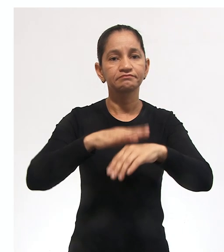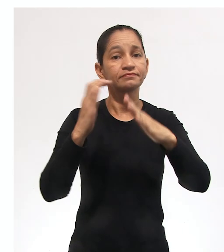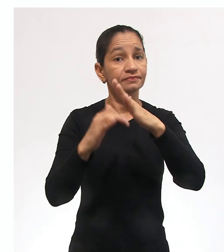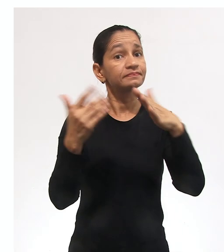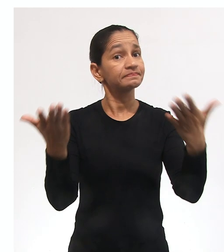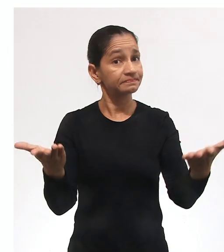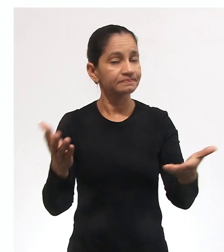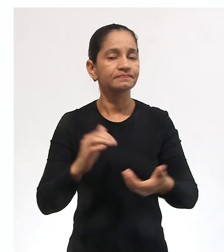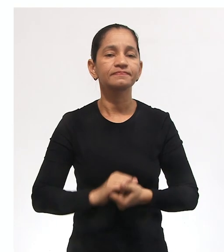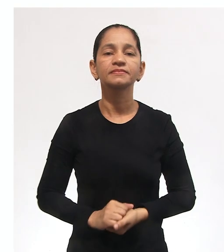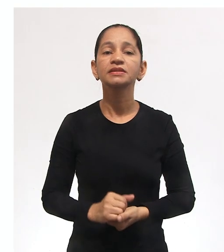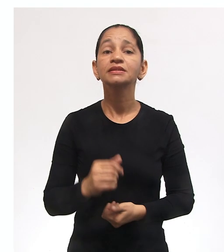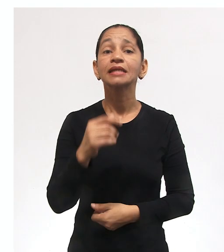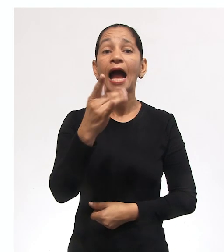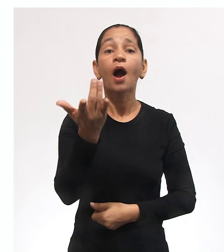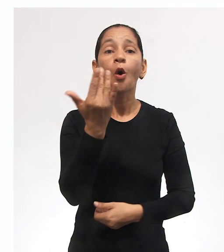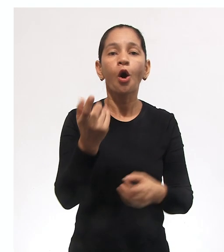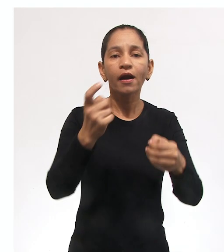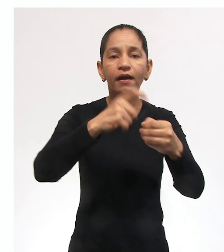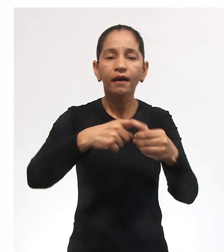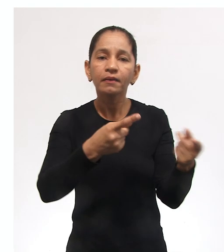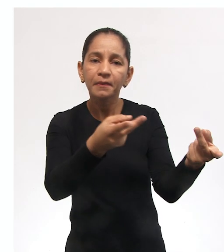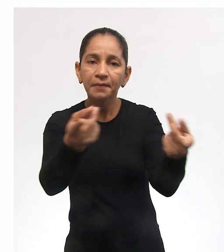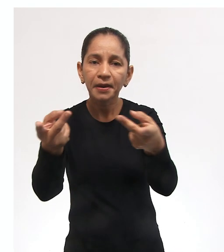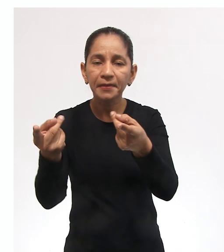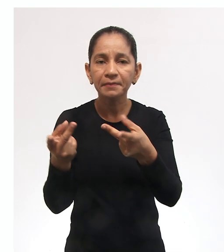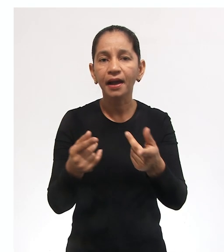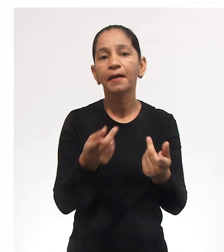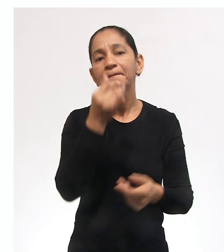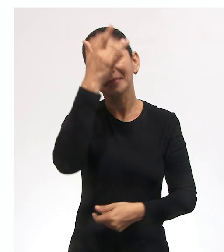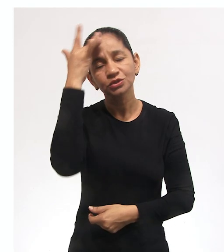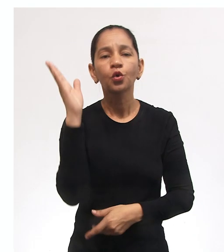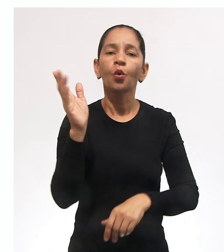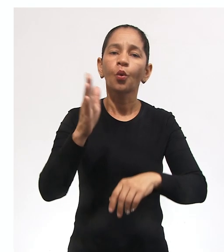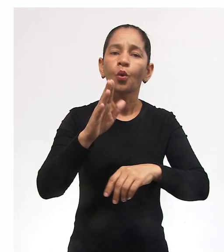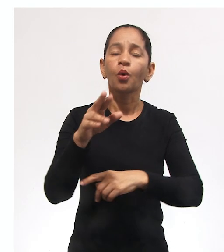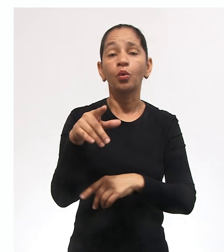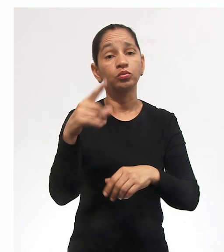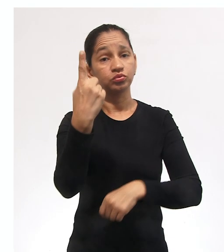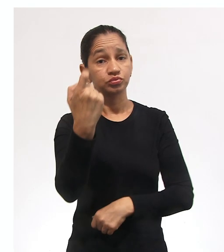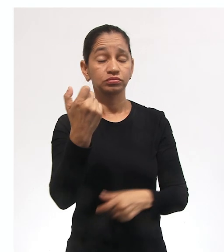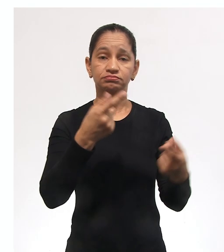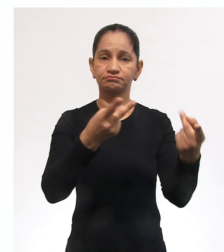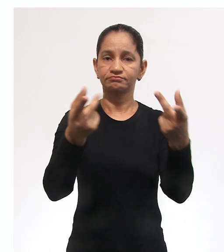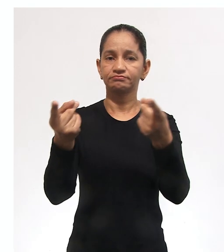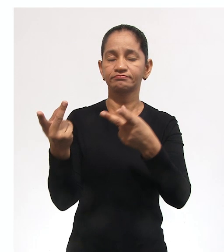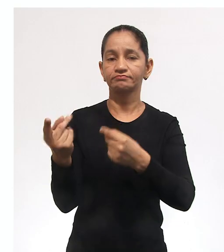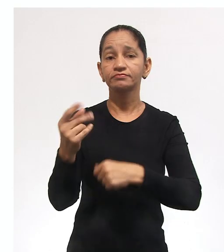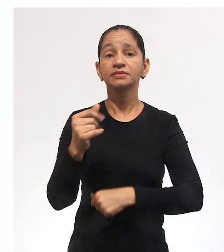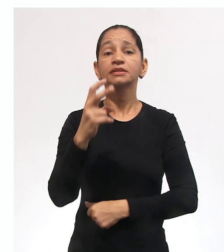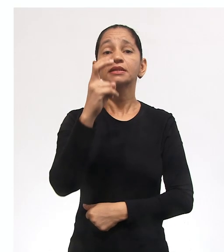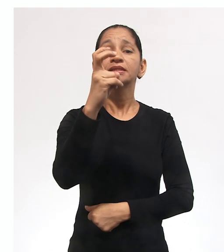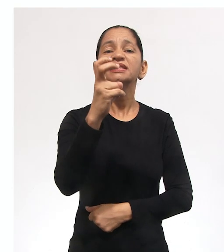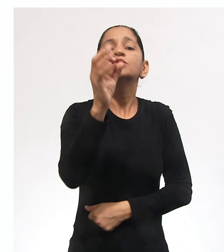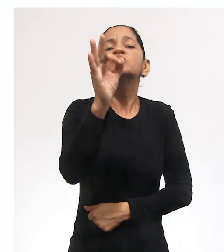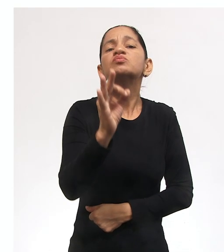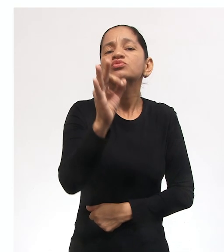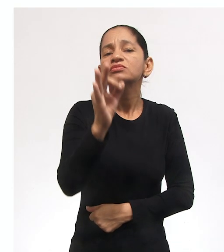meu produto. Uma questão de comissão, tá? Vamos lá. Um vendedor